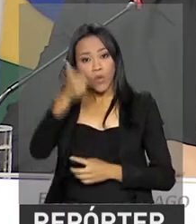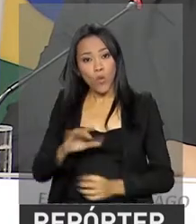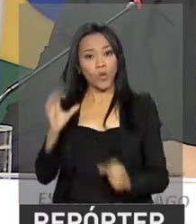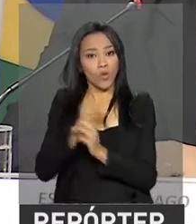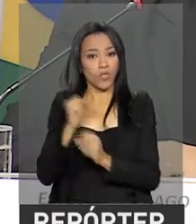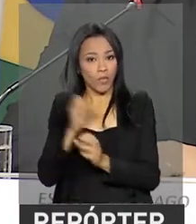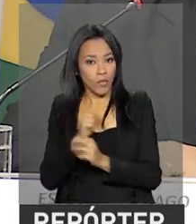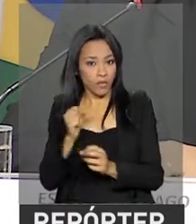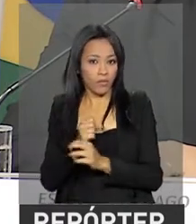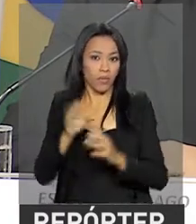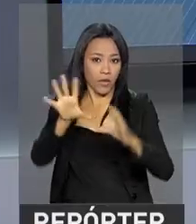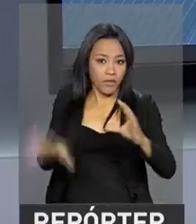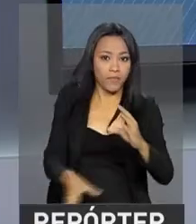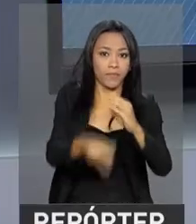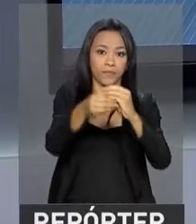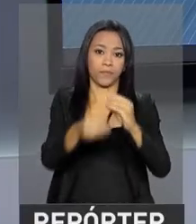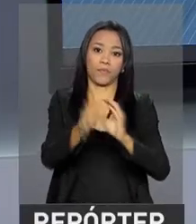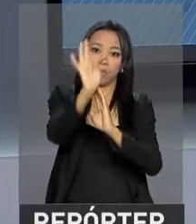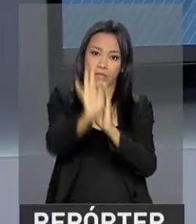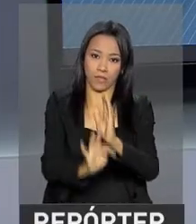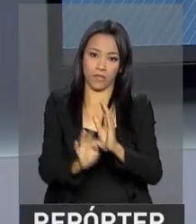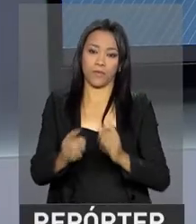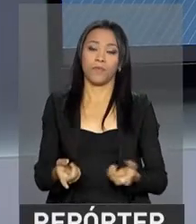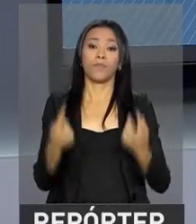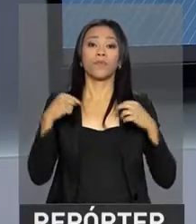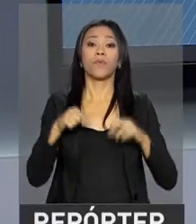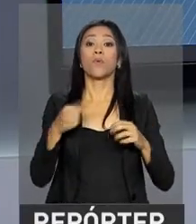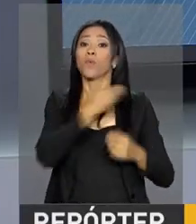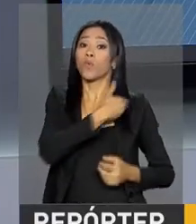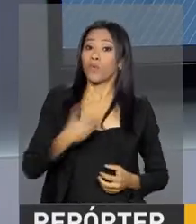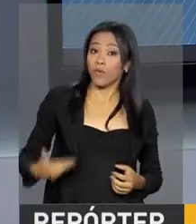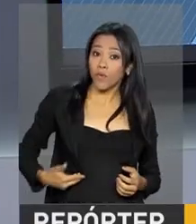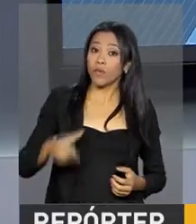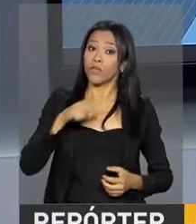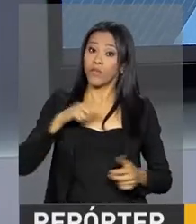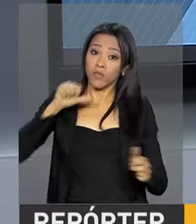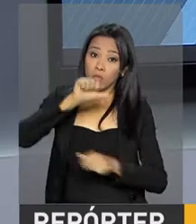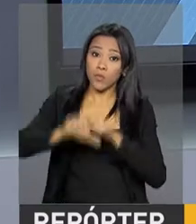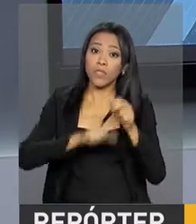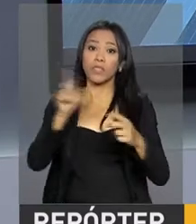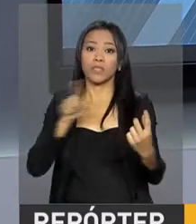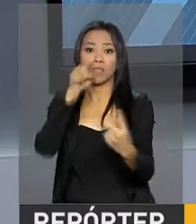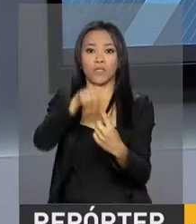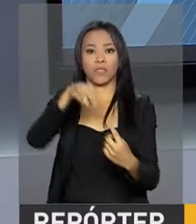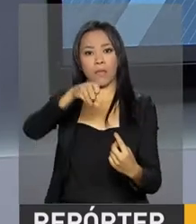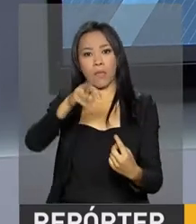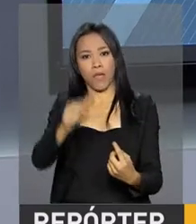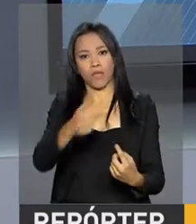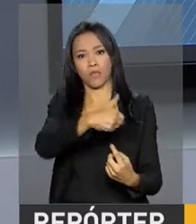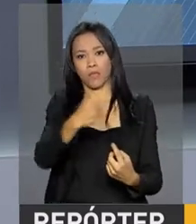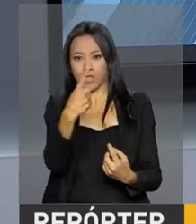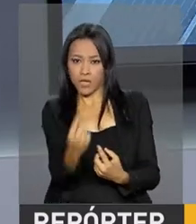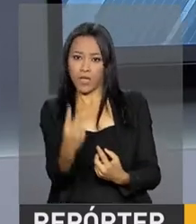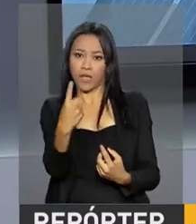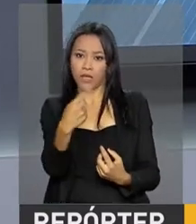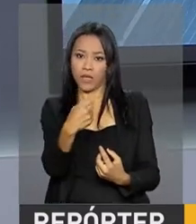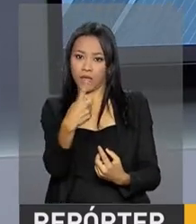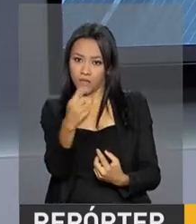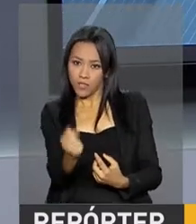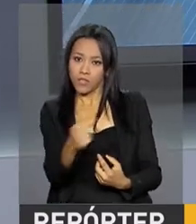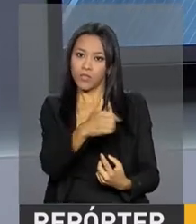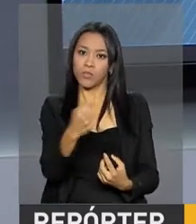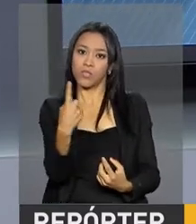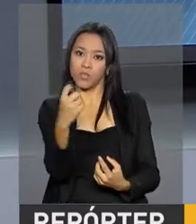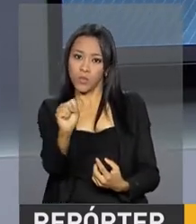modificativa o governo propôs a alteração da meta tanto de 2017 quando de 2018 para